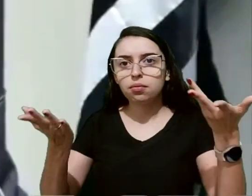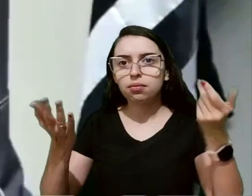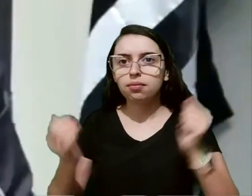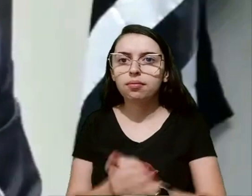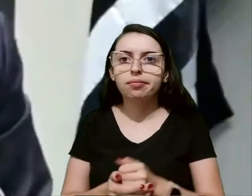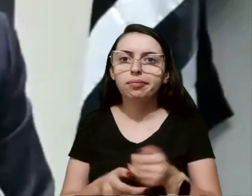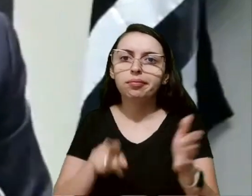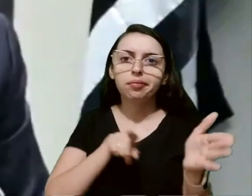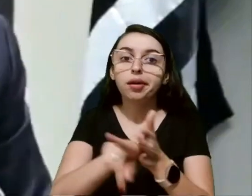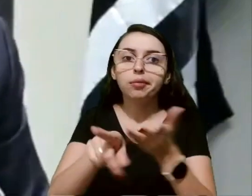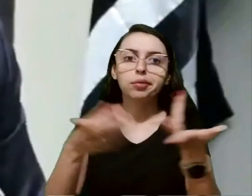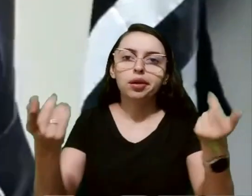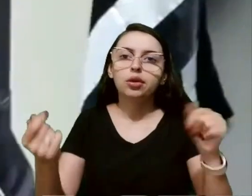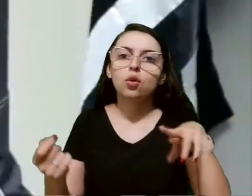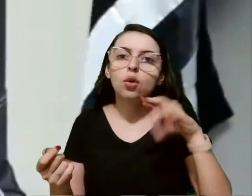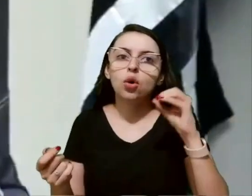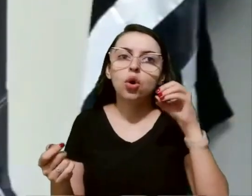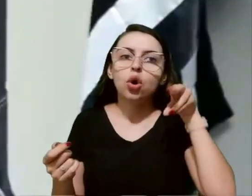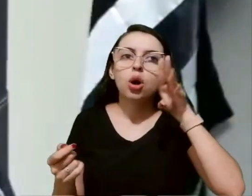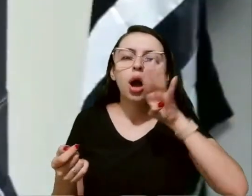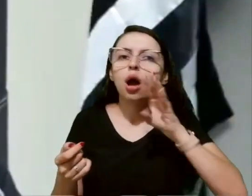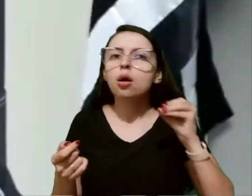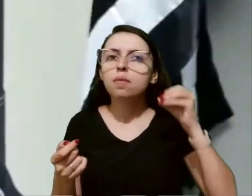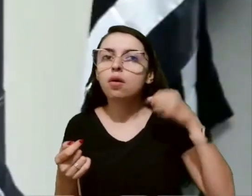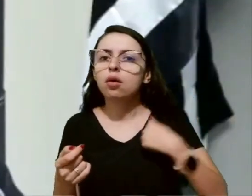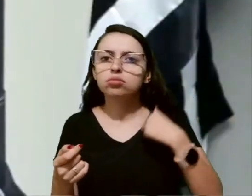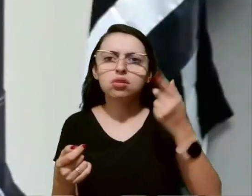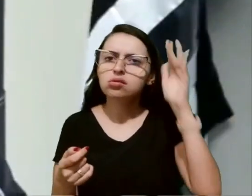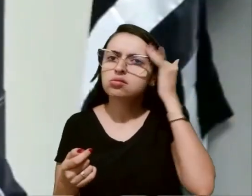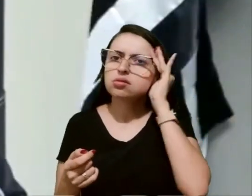Por que você está perguntando para um robô uma coisa que a gente já sabe?